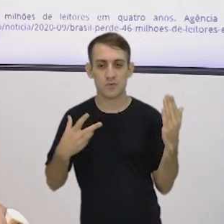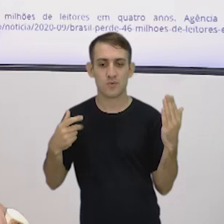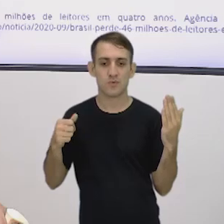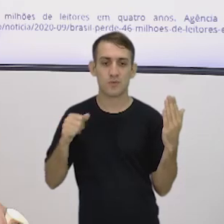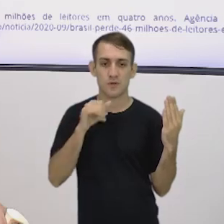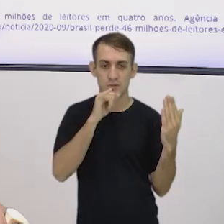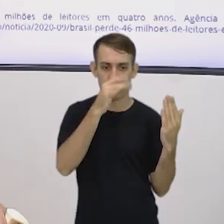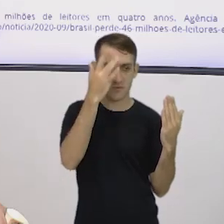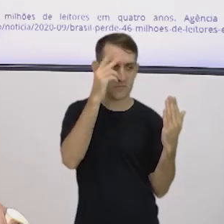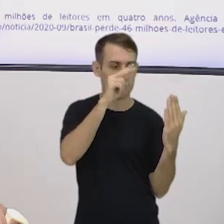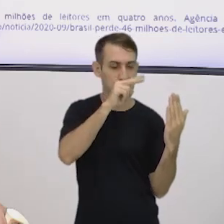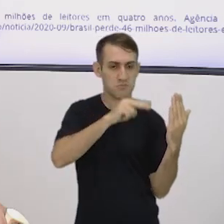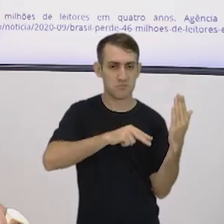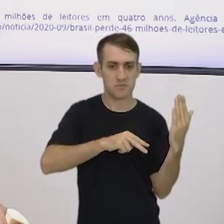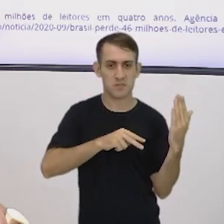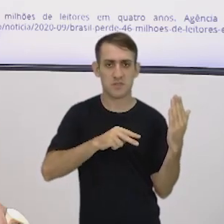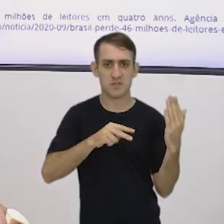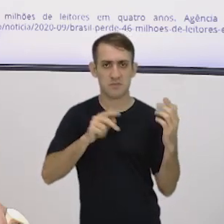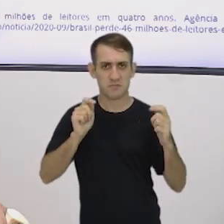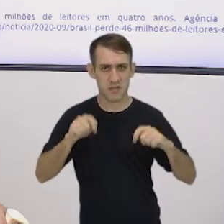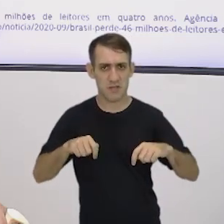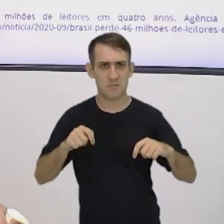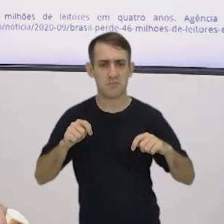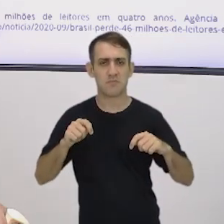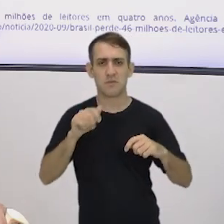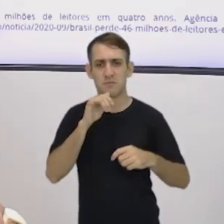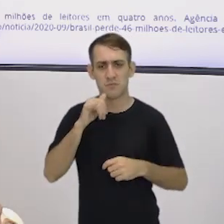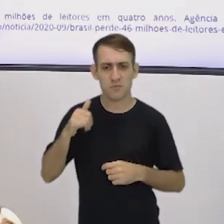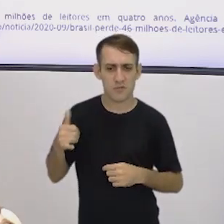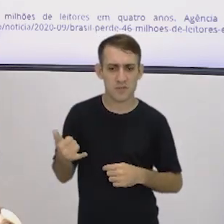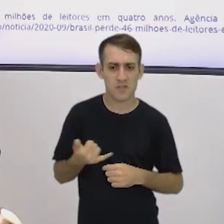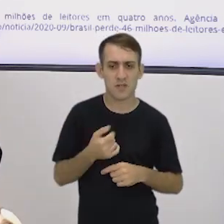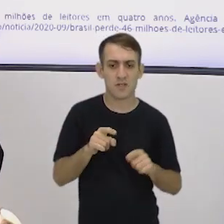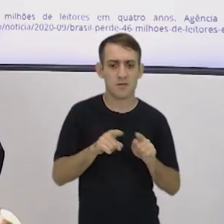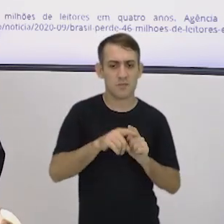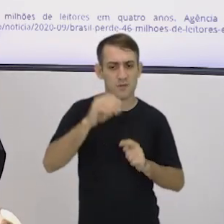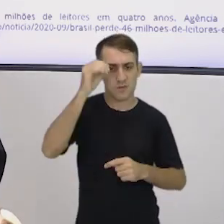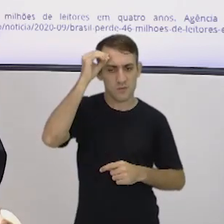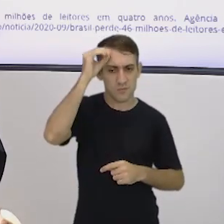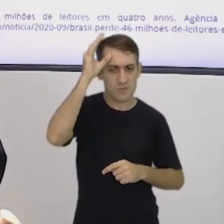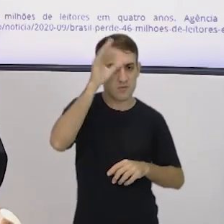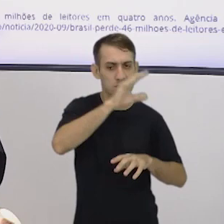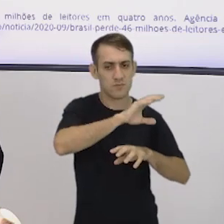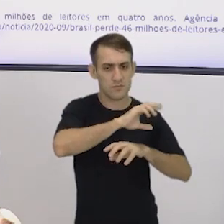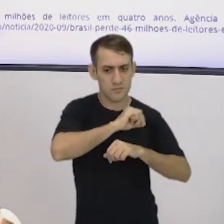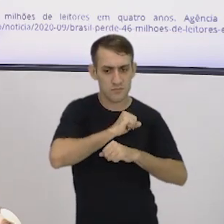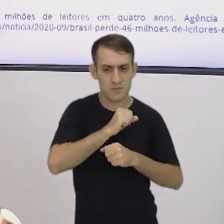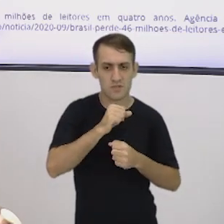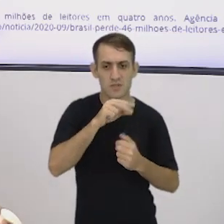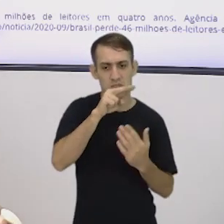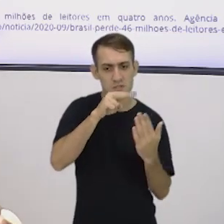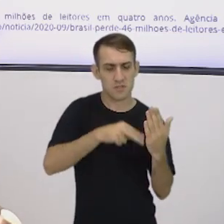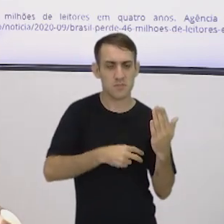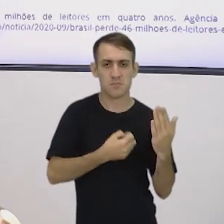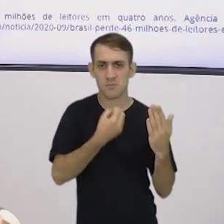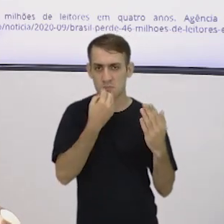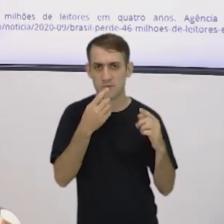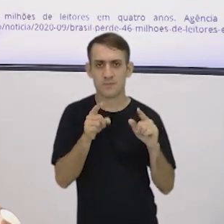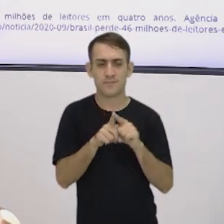ela é lazer, né? Fora todo o conhecimento que ela te traz, ela é companhia,